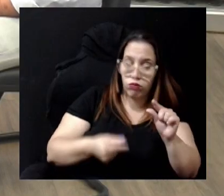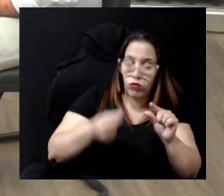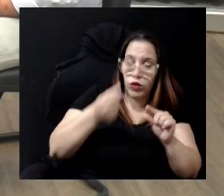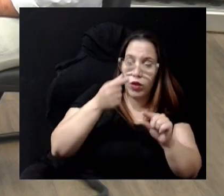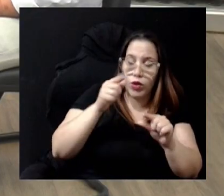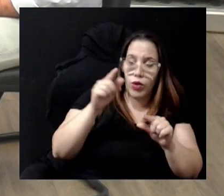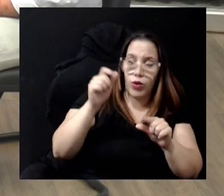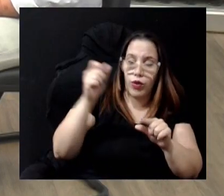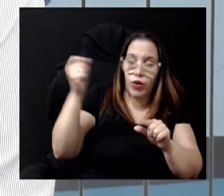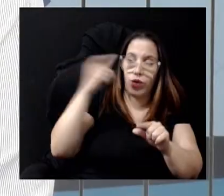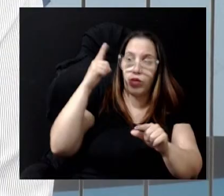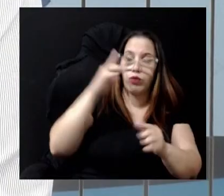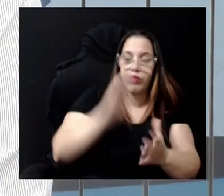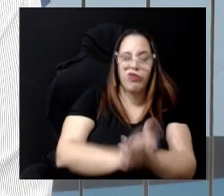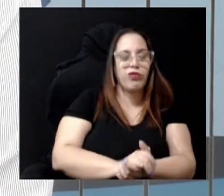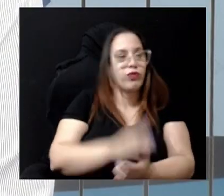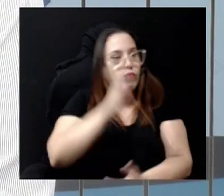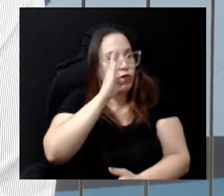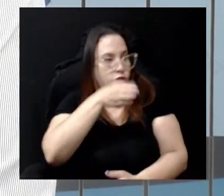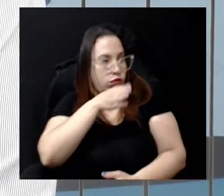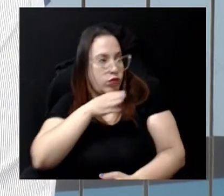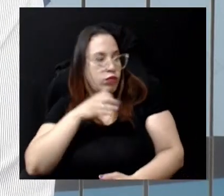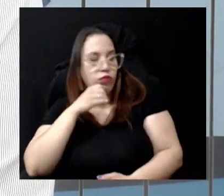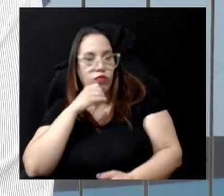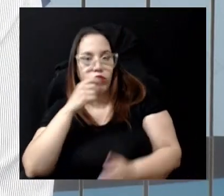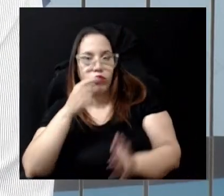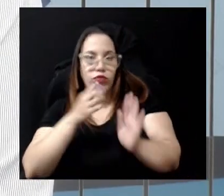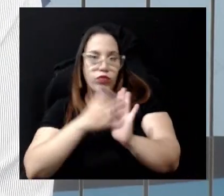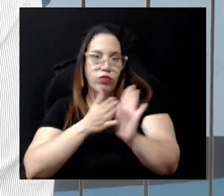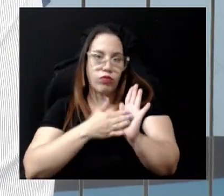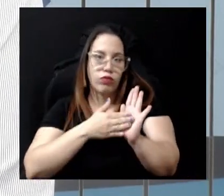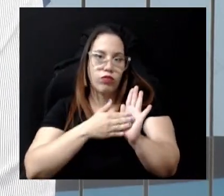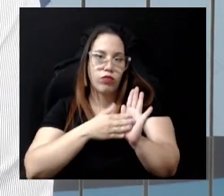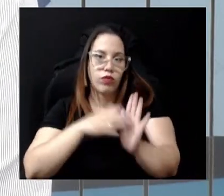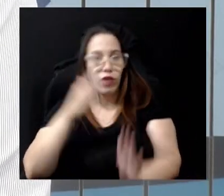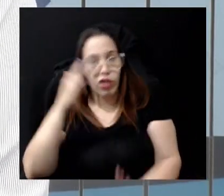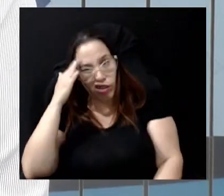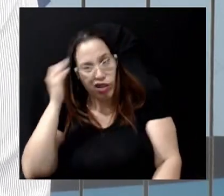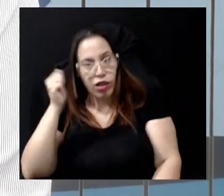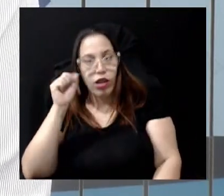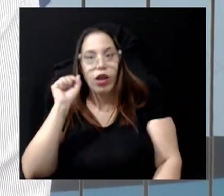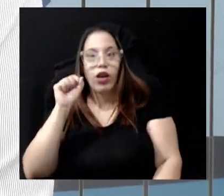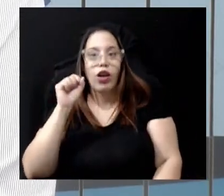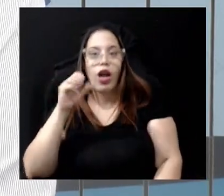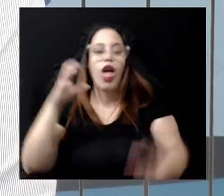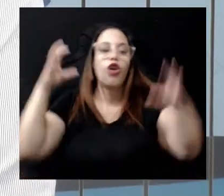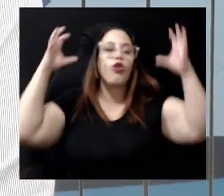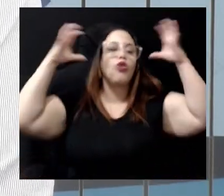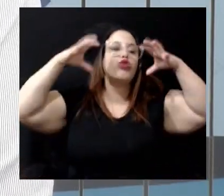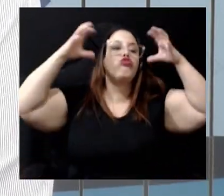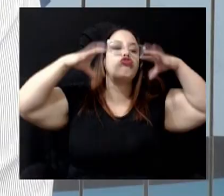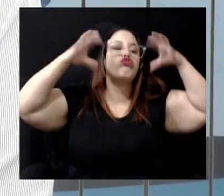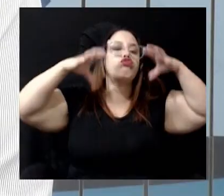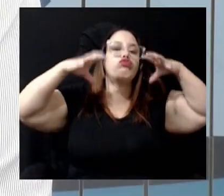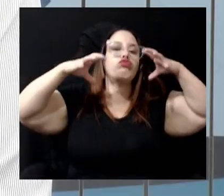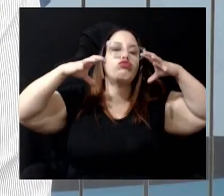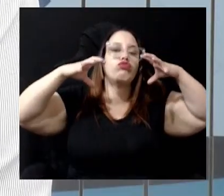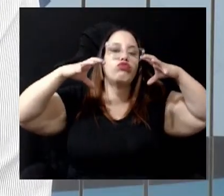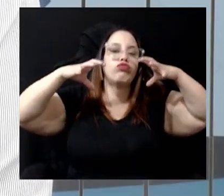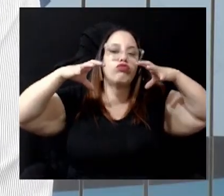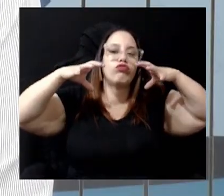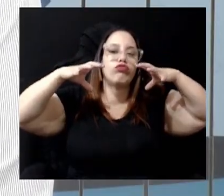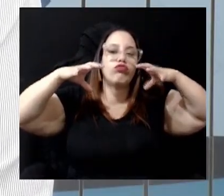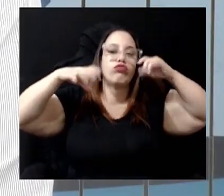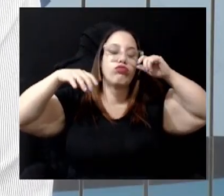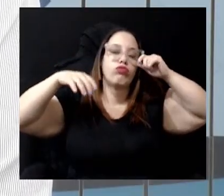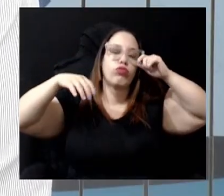O principal vilão da conta de energia elétrica, todo mundo sabe muito bem, que é o chuveiro. Então, já que estamos num período que está muito